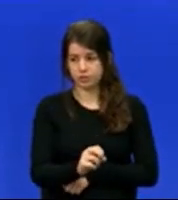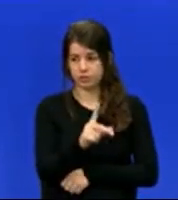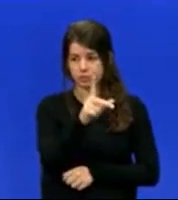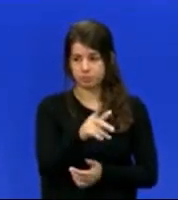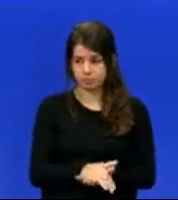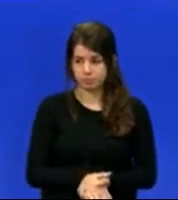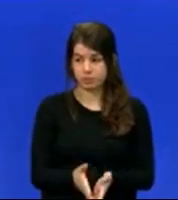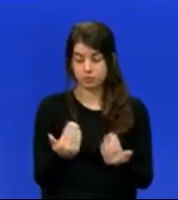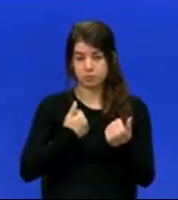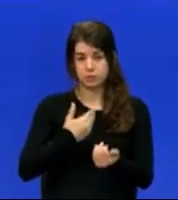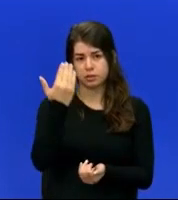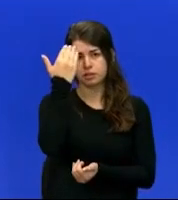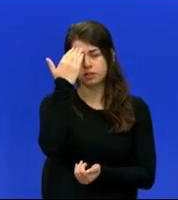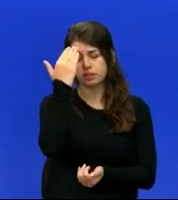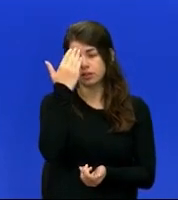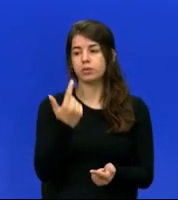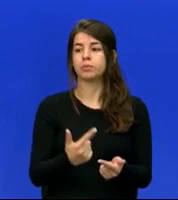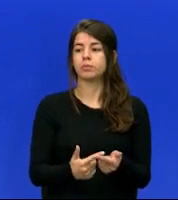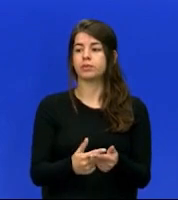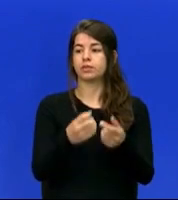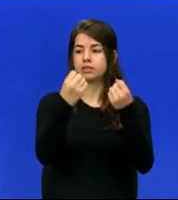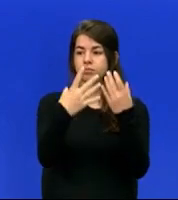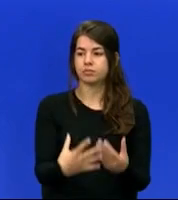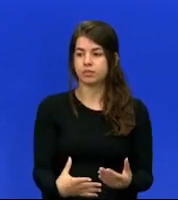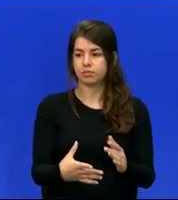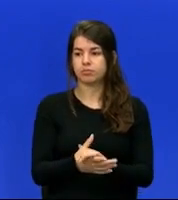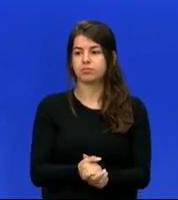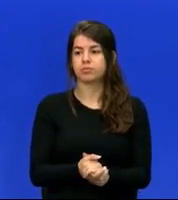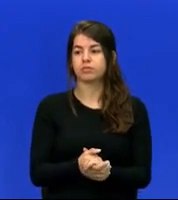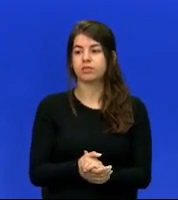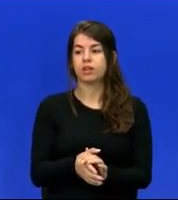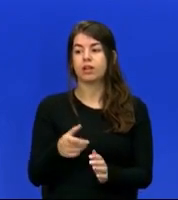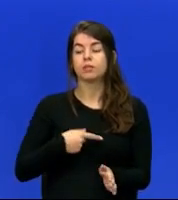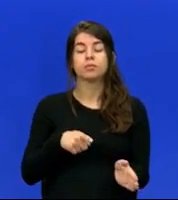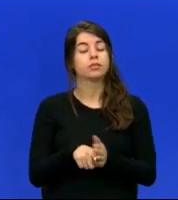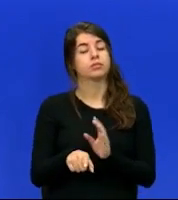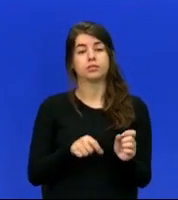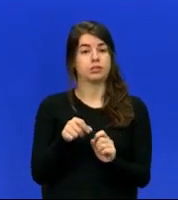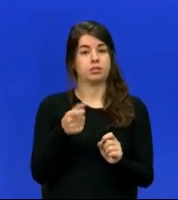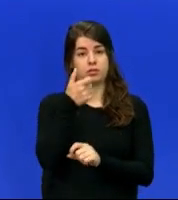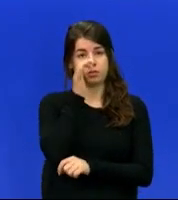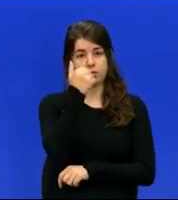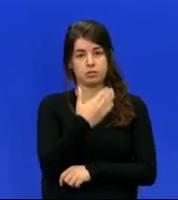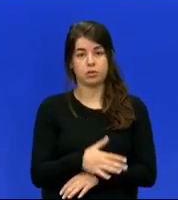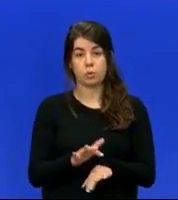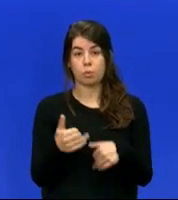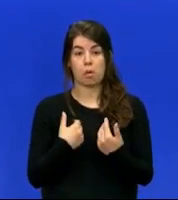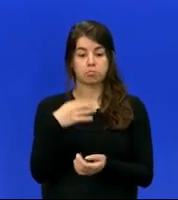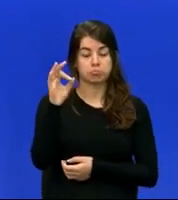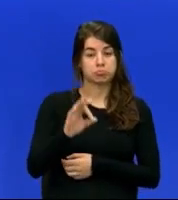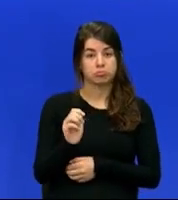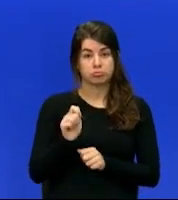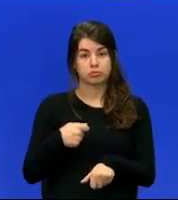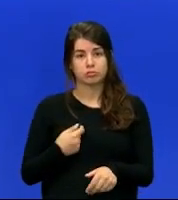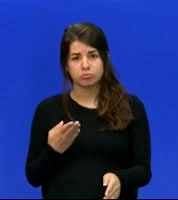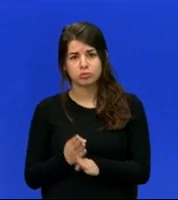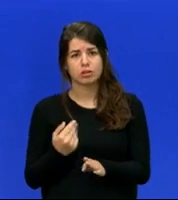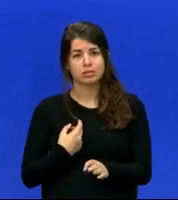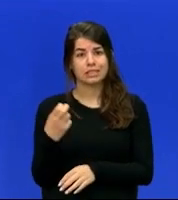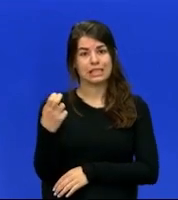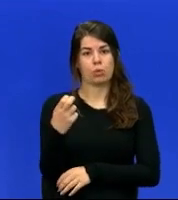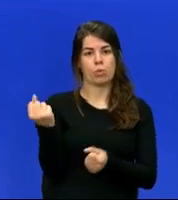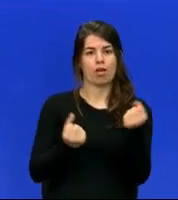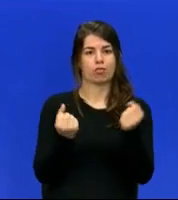16,06%. Então, vamos entender esse resultado. Então, ele pergunta aqui, ó, qual a probabilidade que cheguem 5